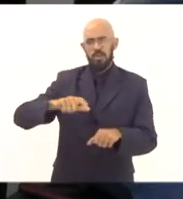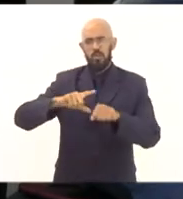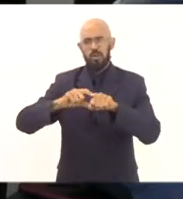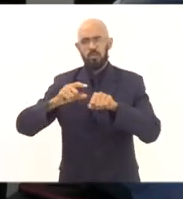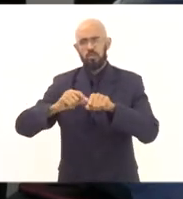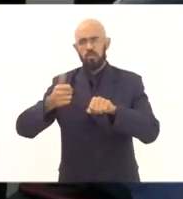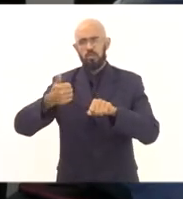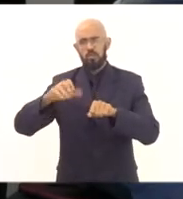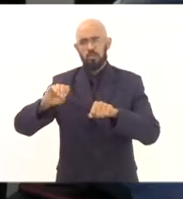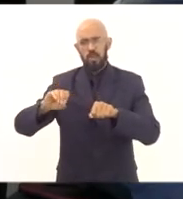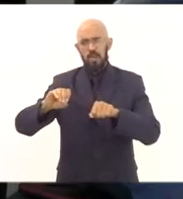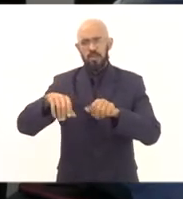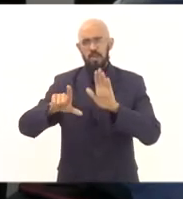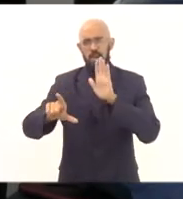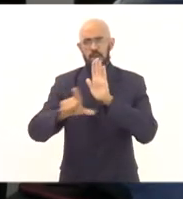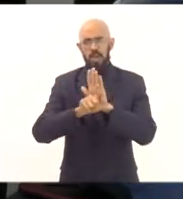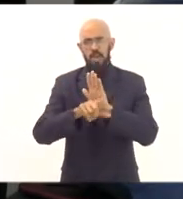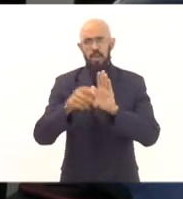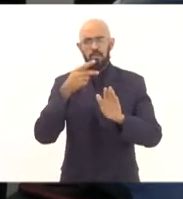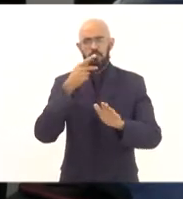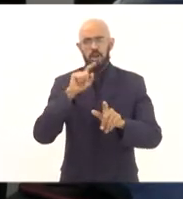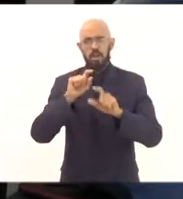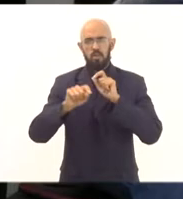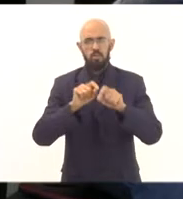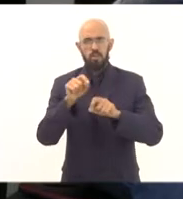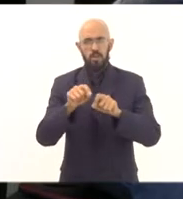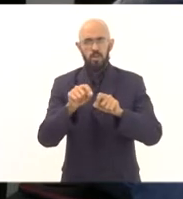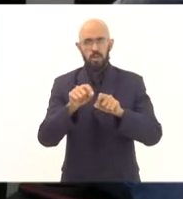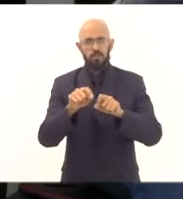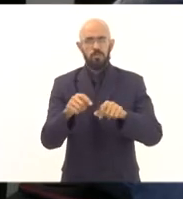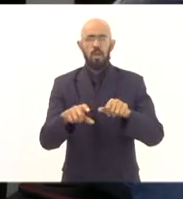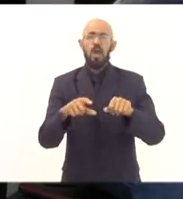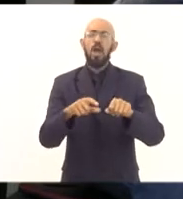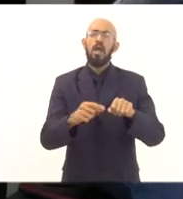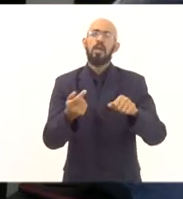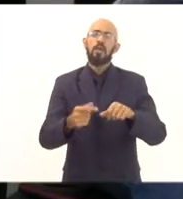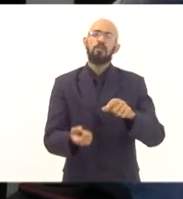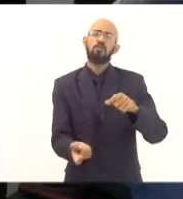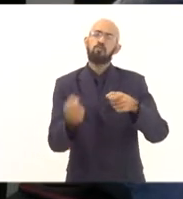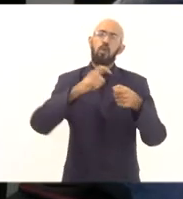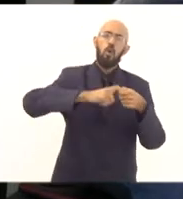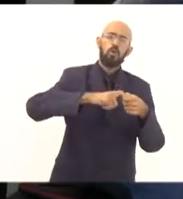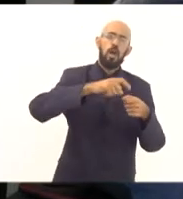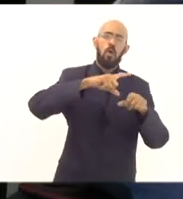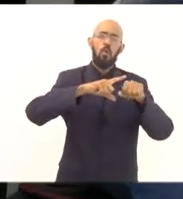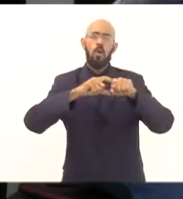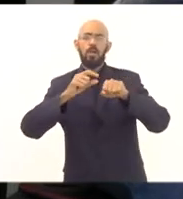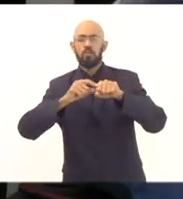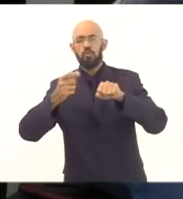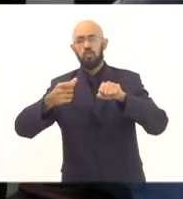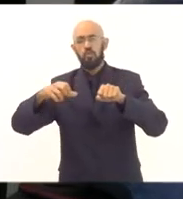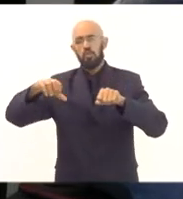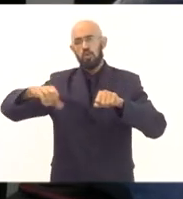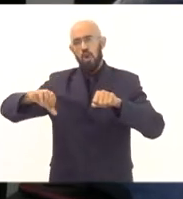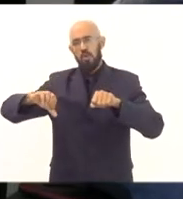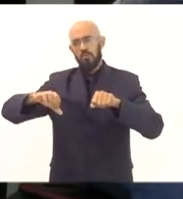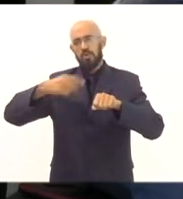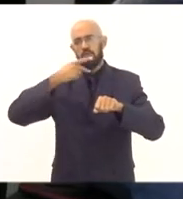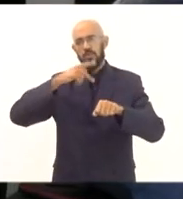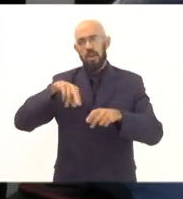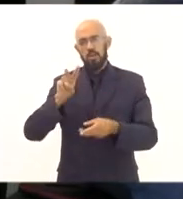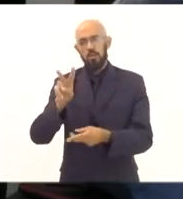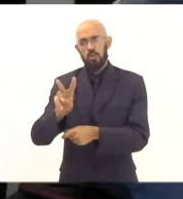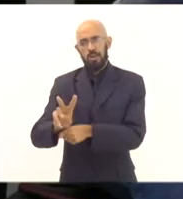lei que foi que foi mencionado ele faz uma remissão ao artigo 11 ao artigo 19 de culpa que a justamente o auxílio a parte que falando